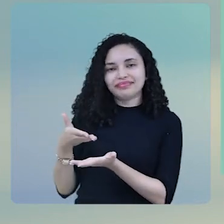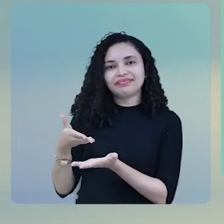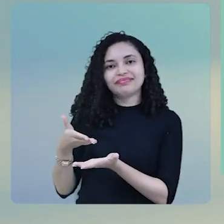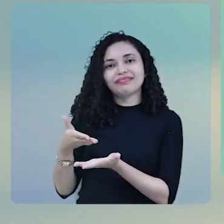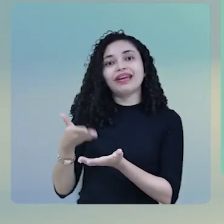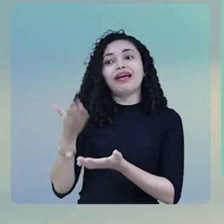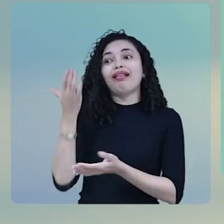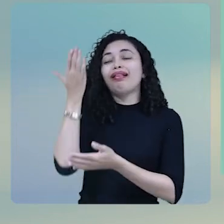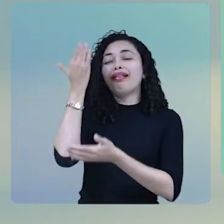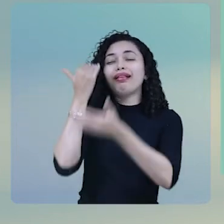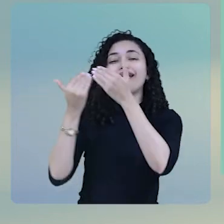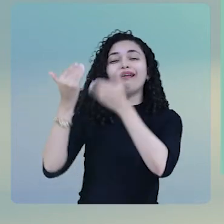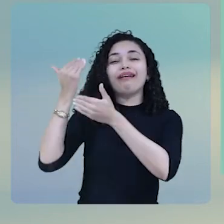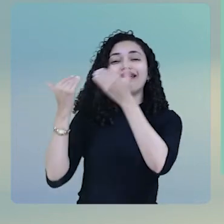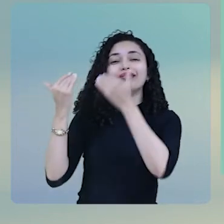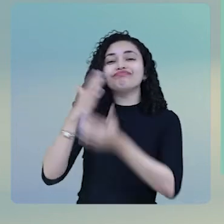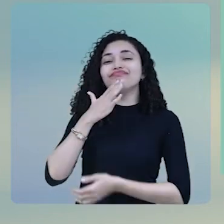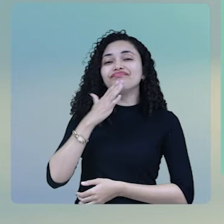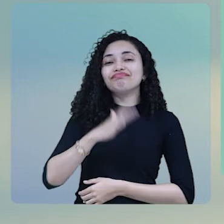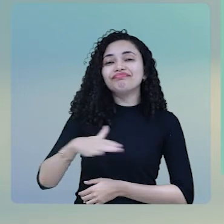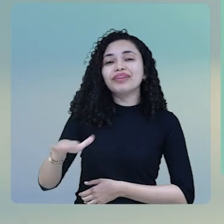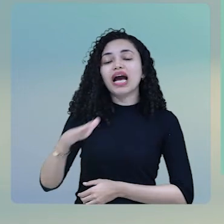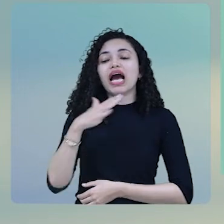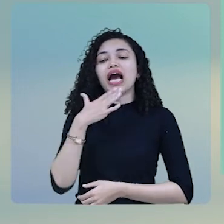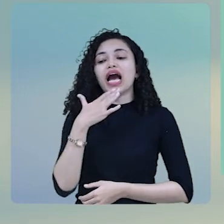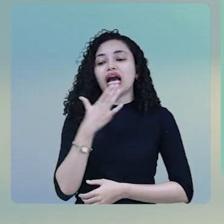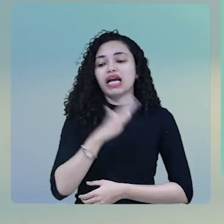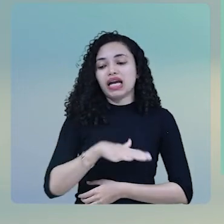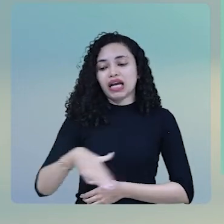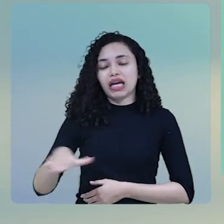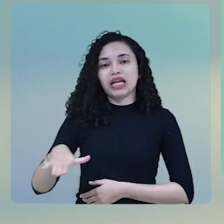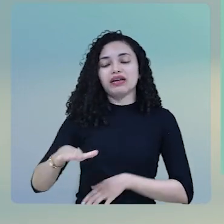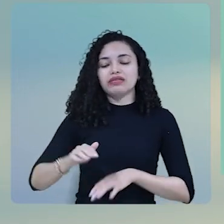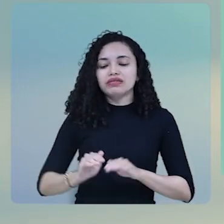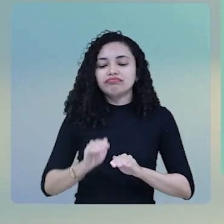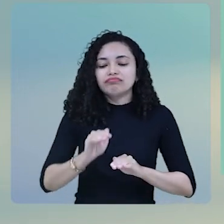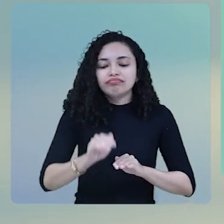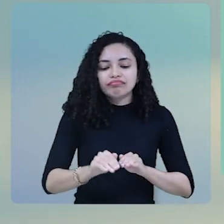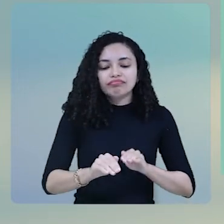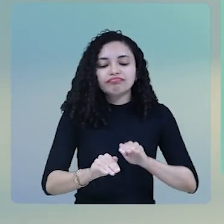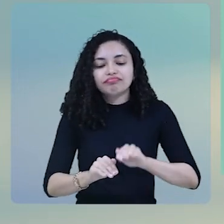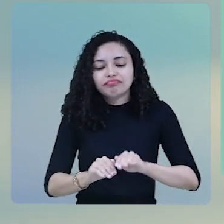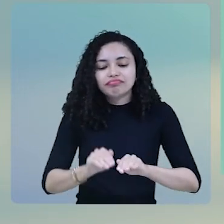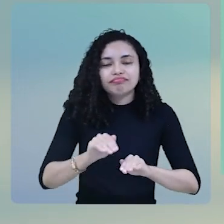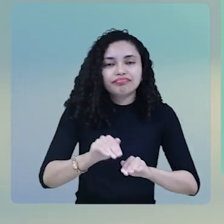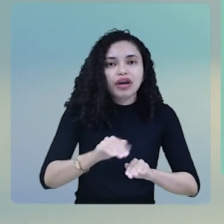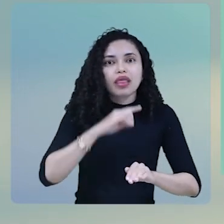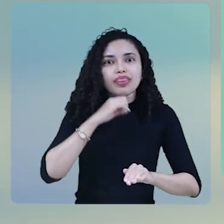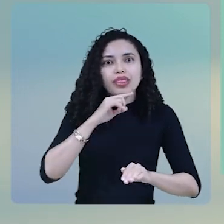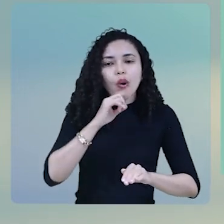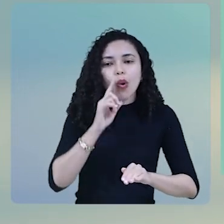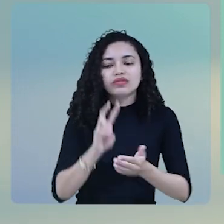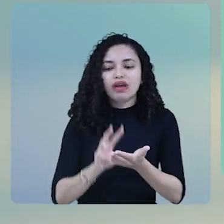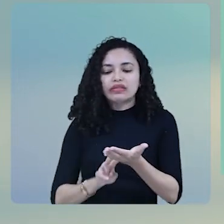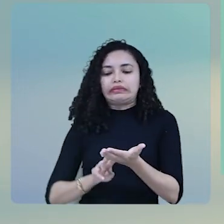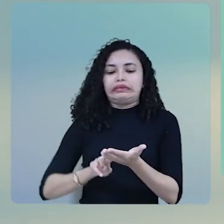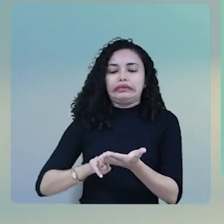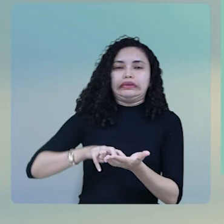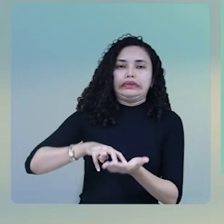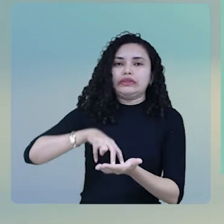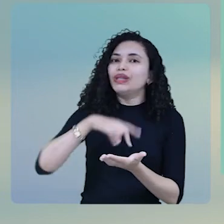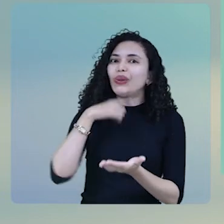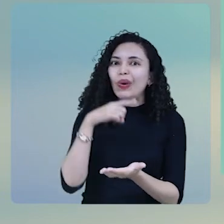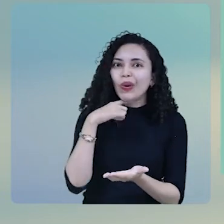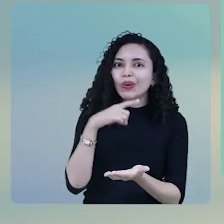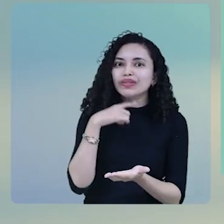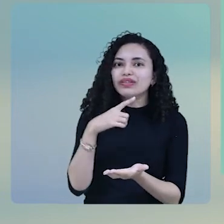eu tenho equilíbrio. É só relembrar lá na infância, né? A criança começa a engatinhar, daqui a pouco ela fica em pé, ela cai,